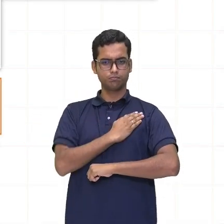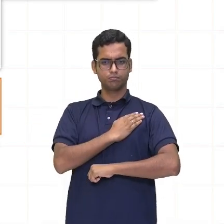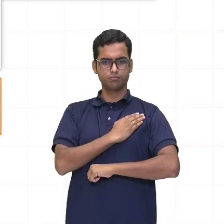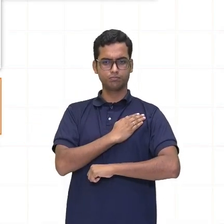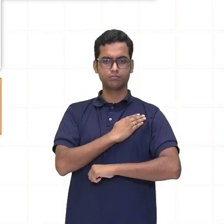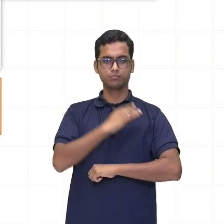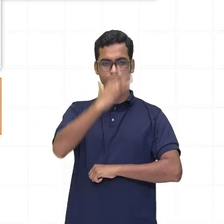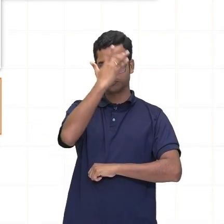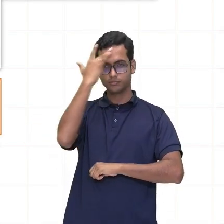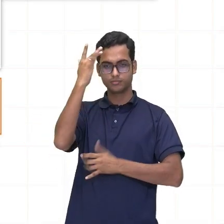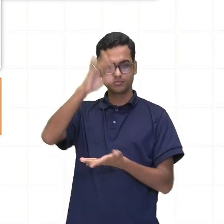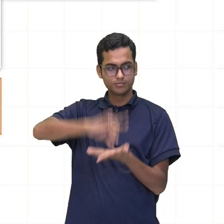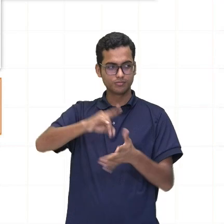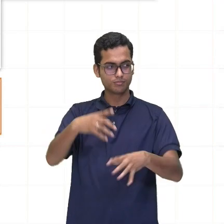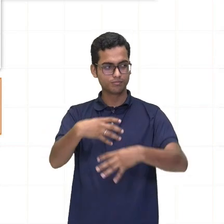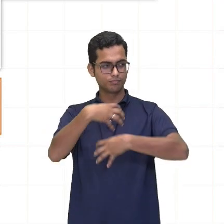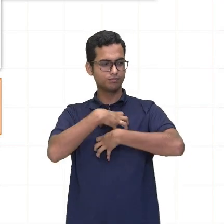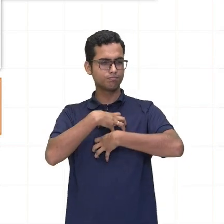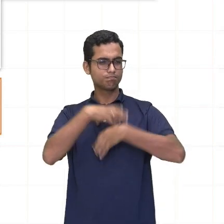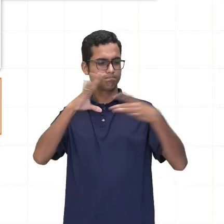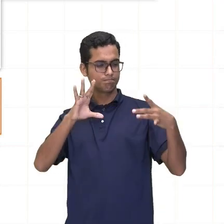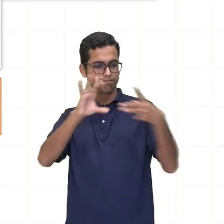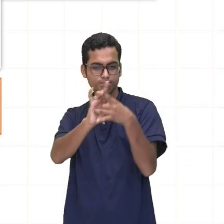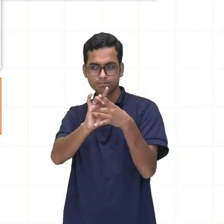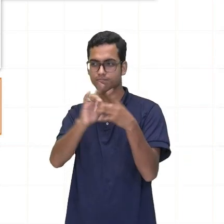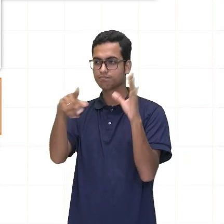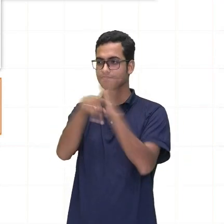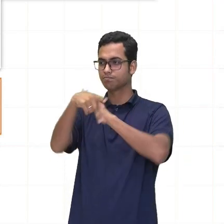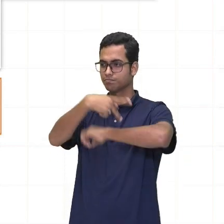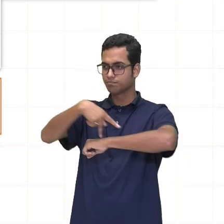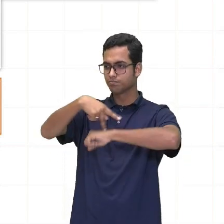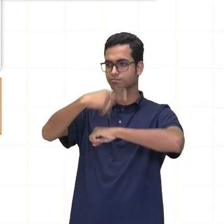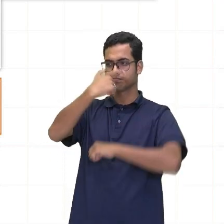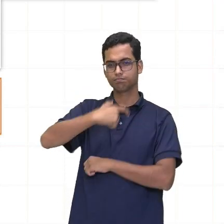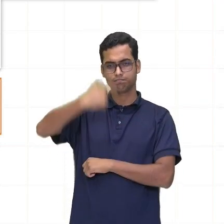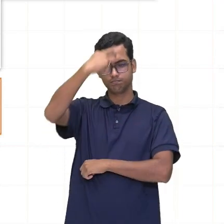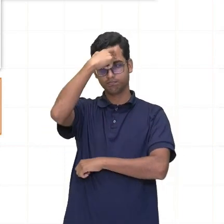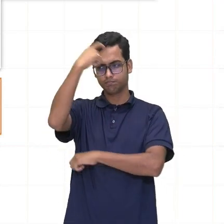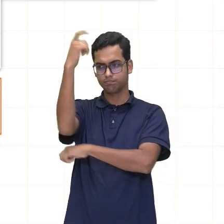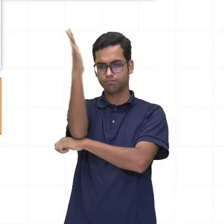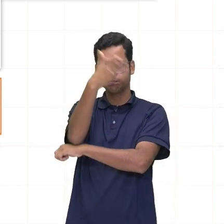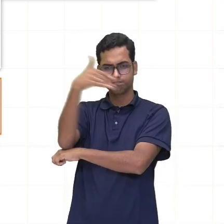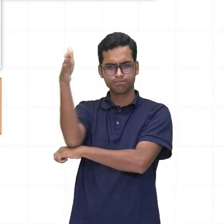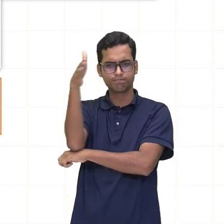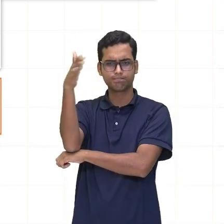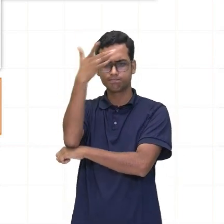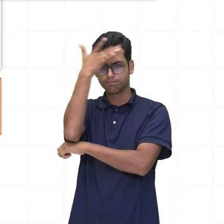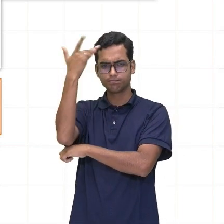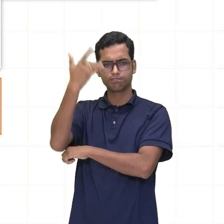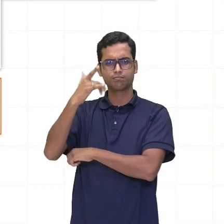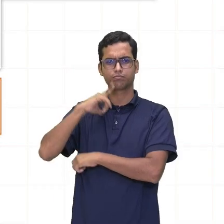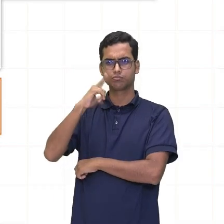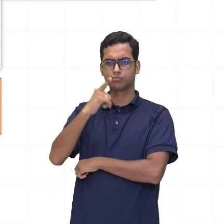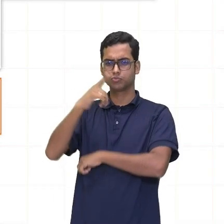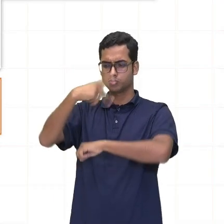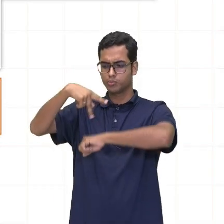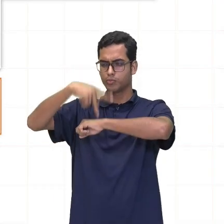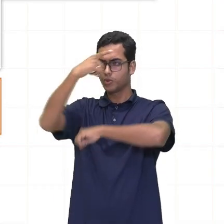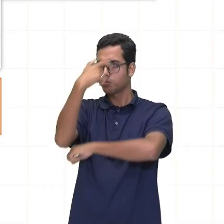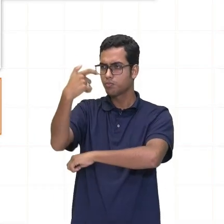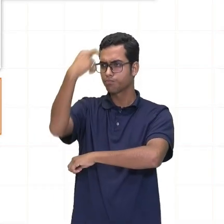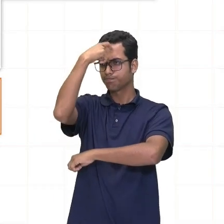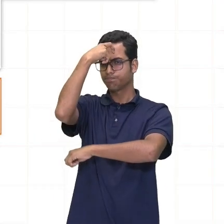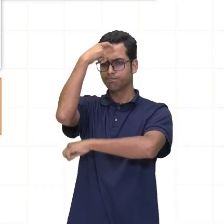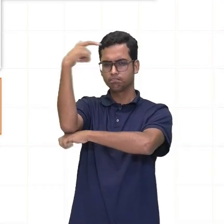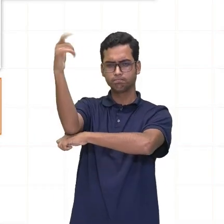Aquele sentimento de pertencimento, aquela situação de fazer parte de um local, de fazer parte de uma